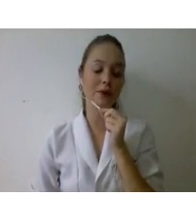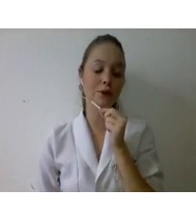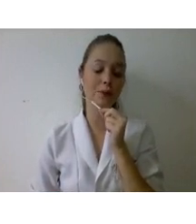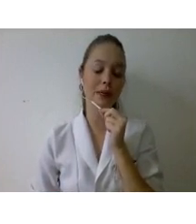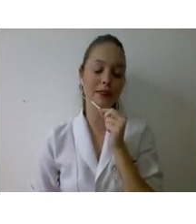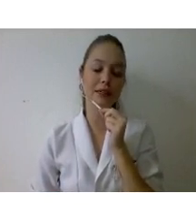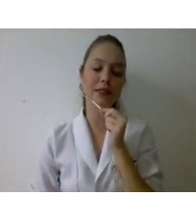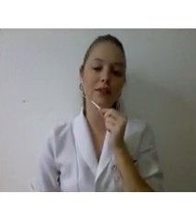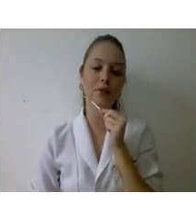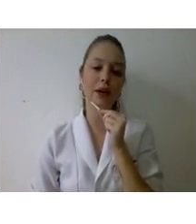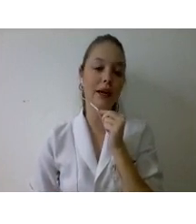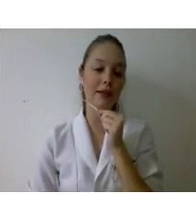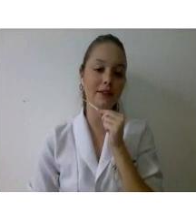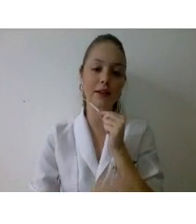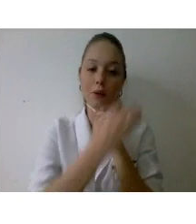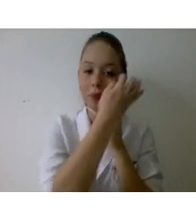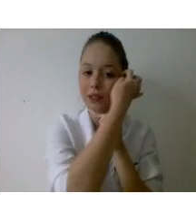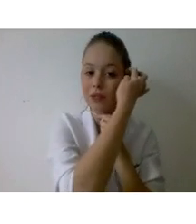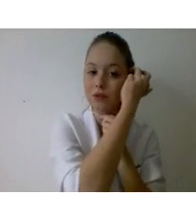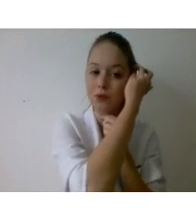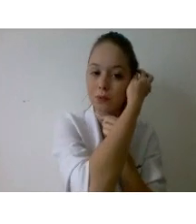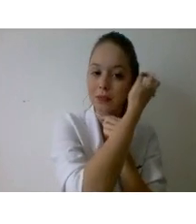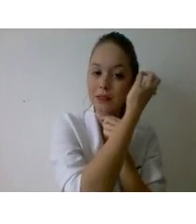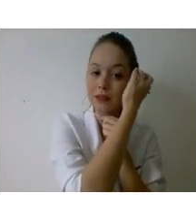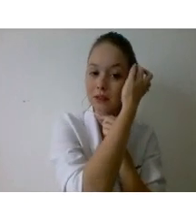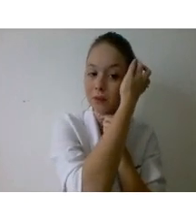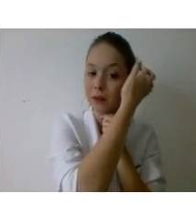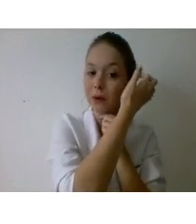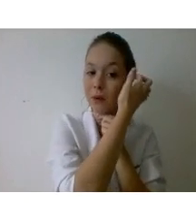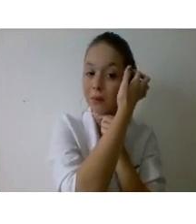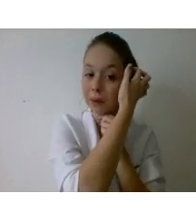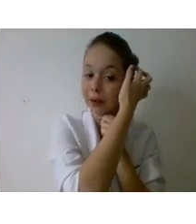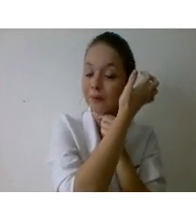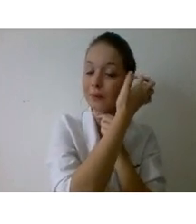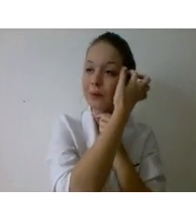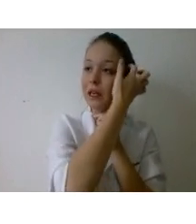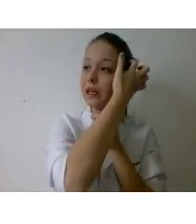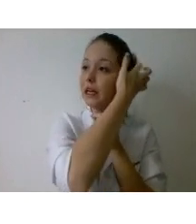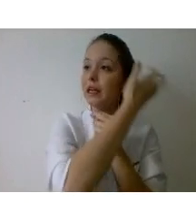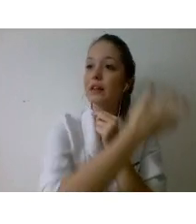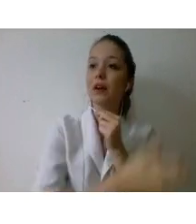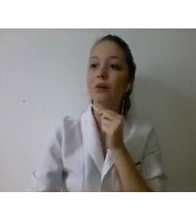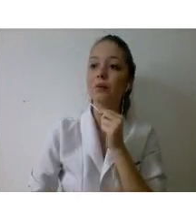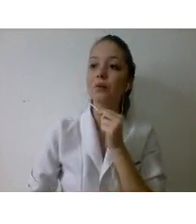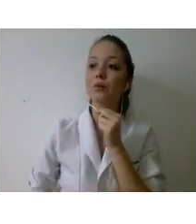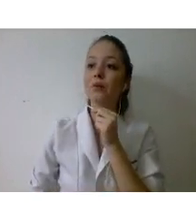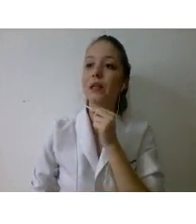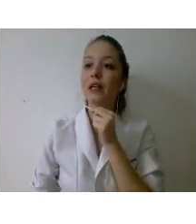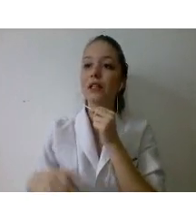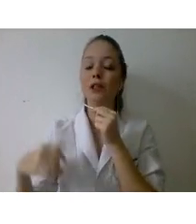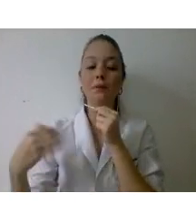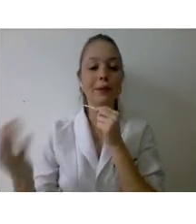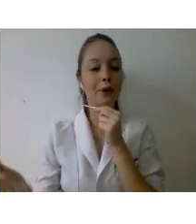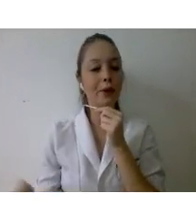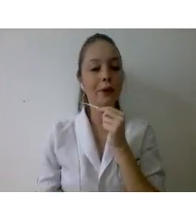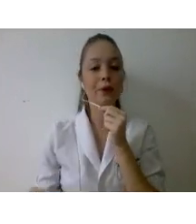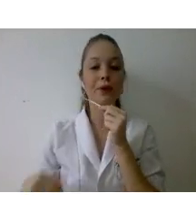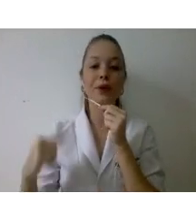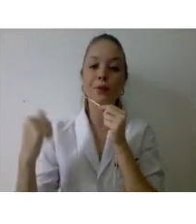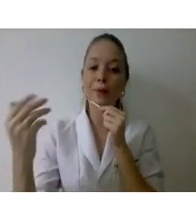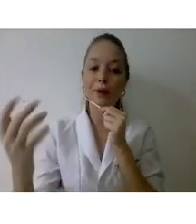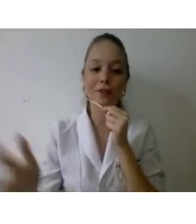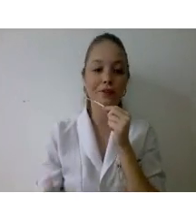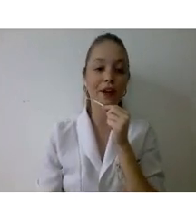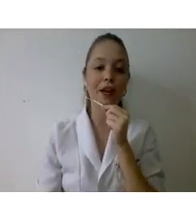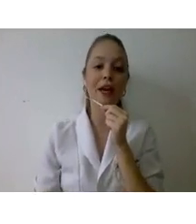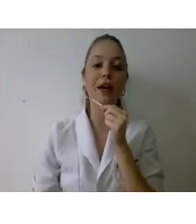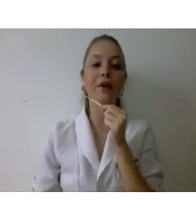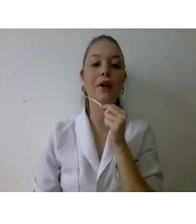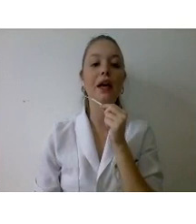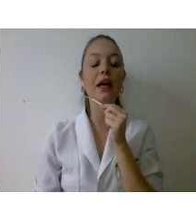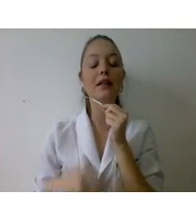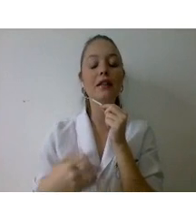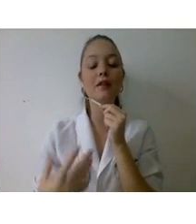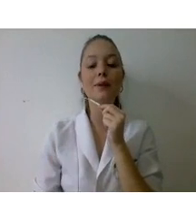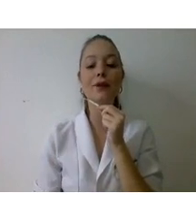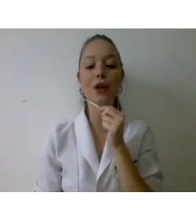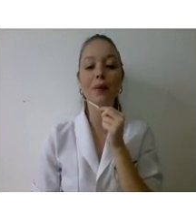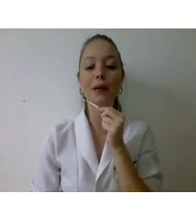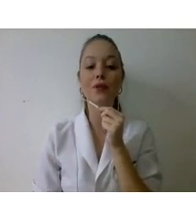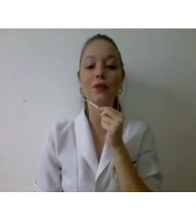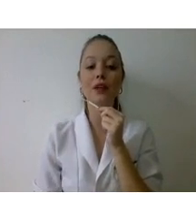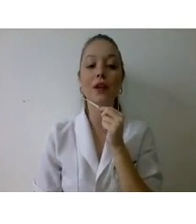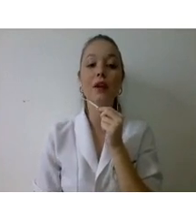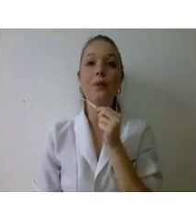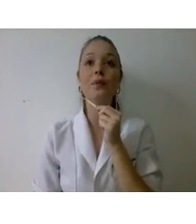com isenção de prescrição, né? Aqueles que não precisam de prescrição para comprar. Então, dipirona, ibuprofeno, né?